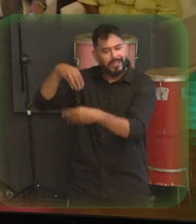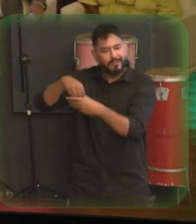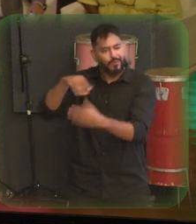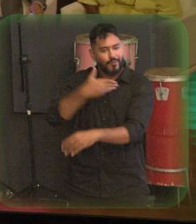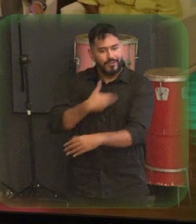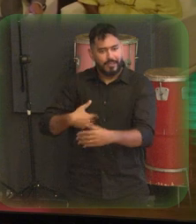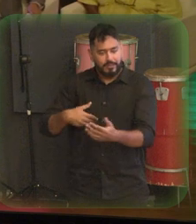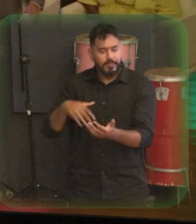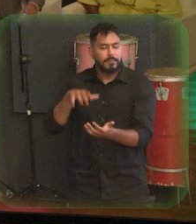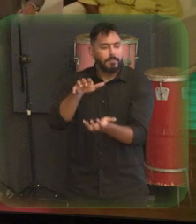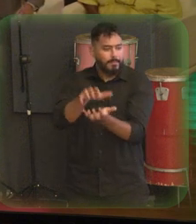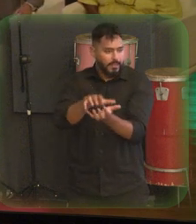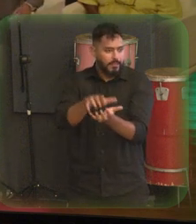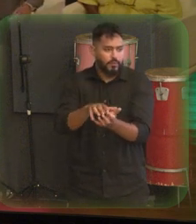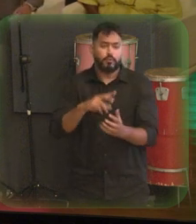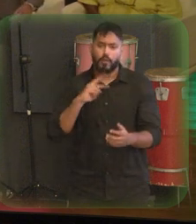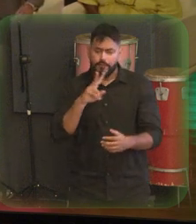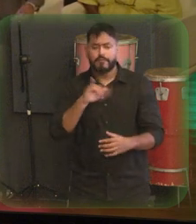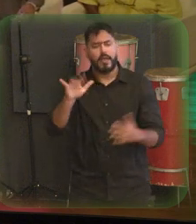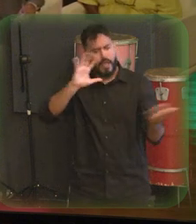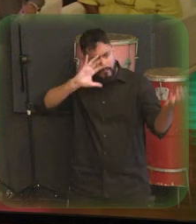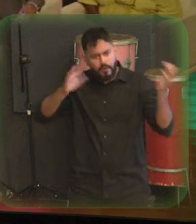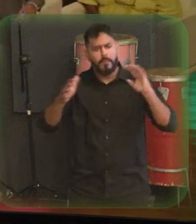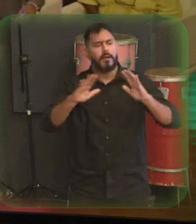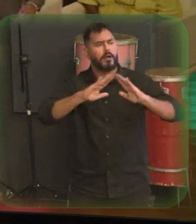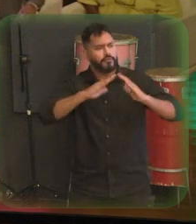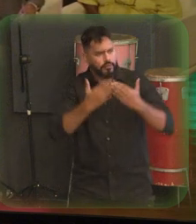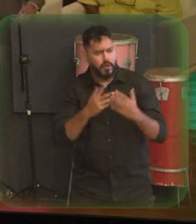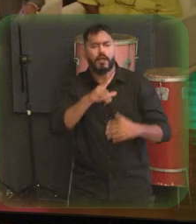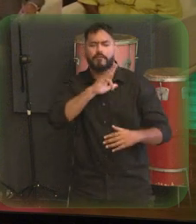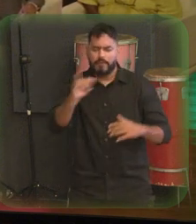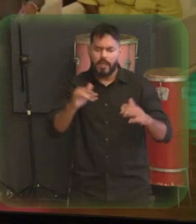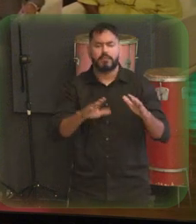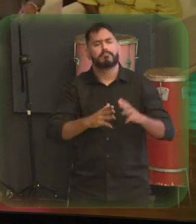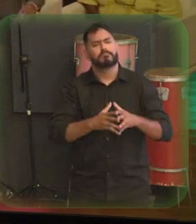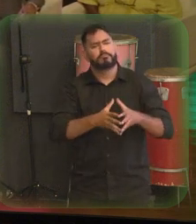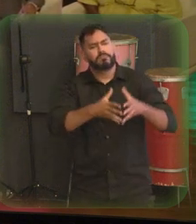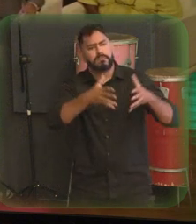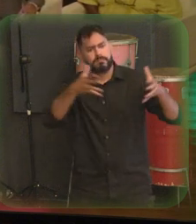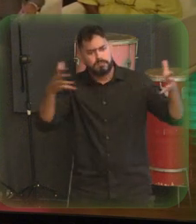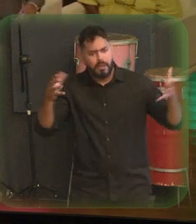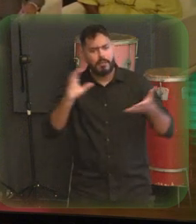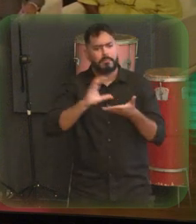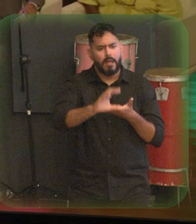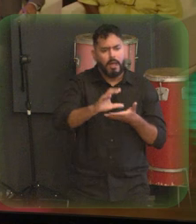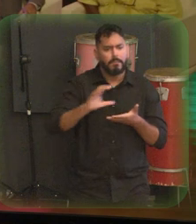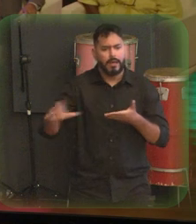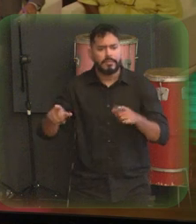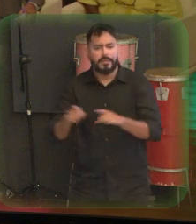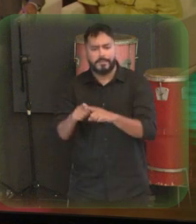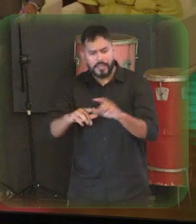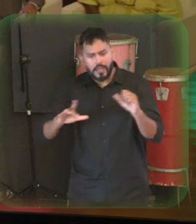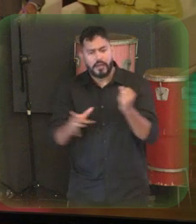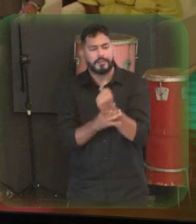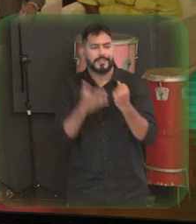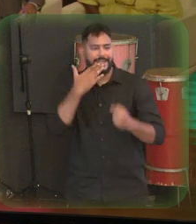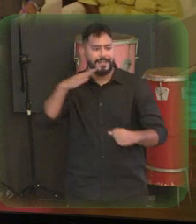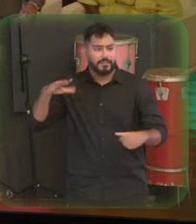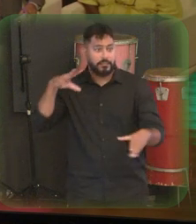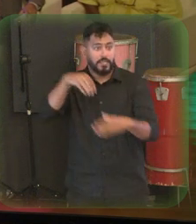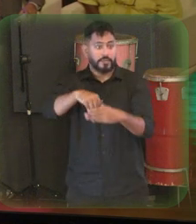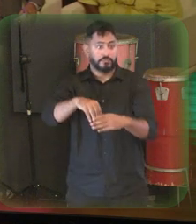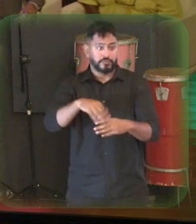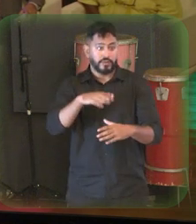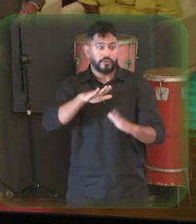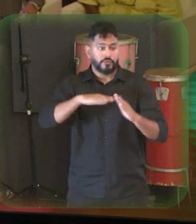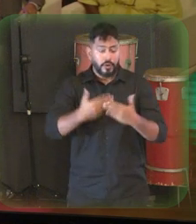vamos reformar todas elas. Nós vamos construir quadro, nós vamos aumentar. Nós vamos garantir esses meninos dentro da escola. Agora, para isso, a gente precisa